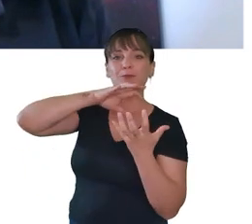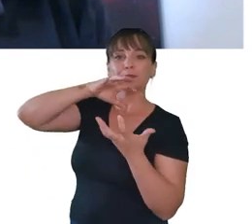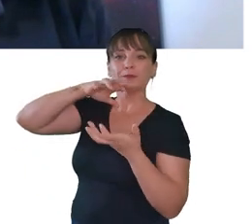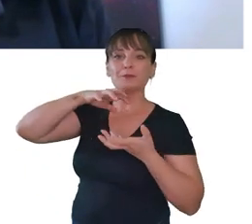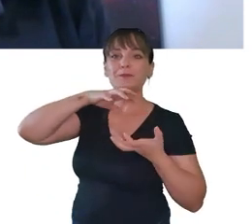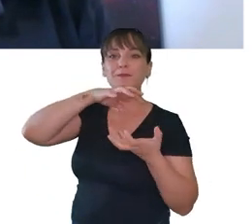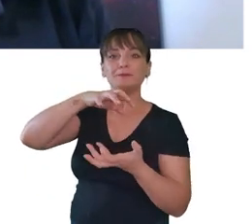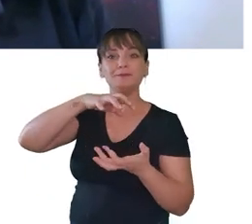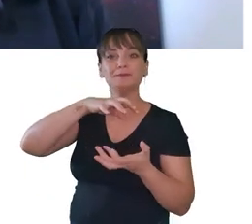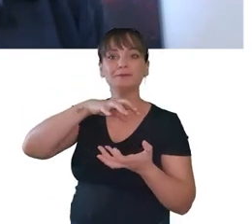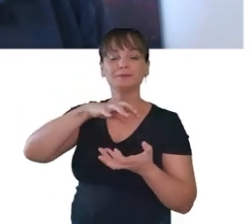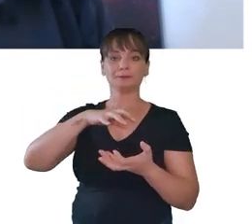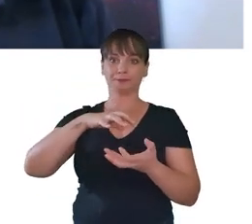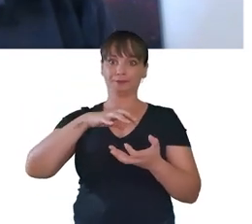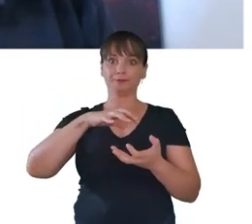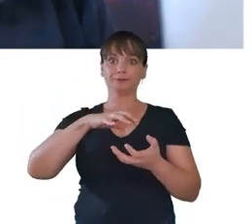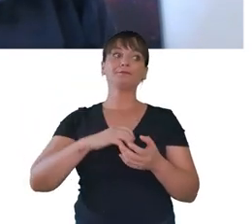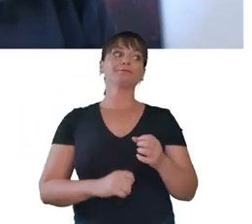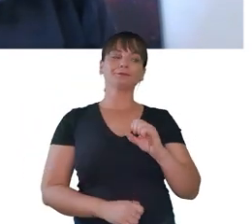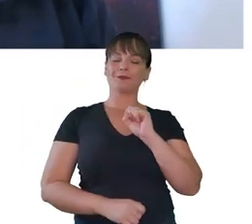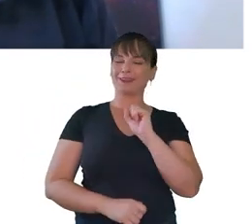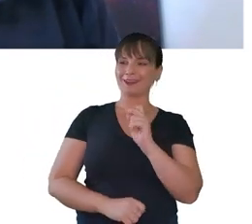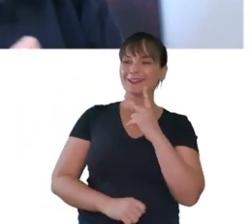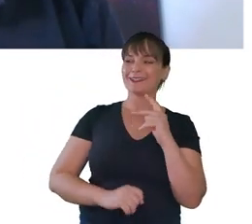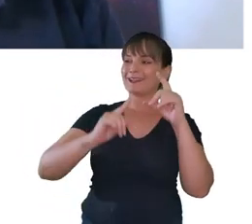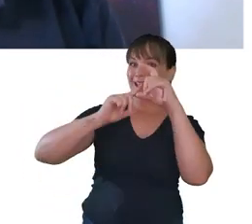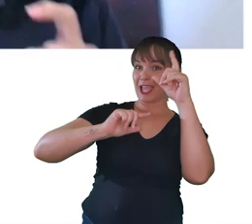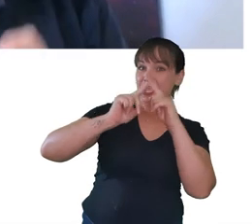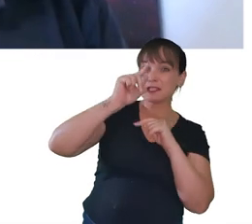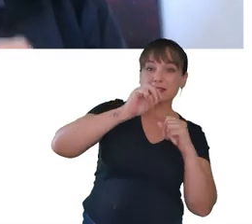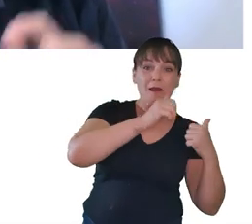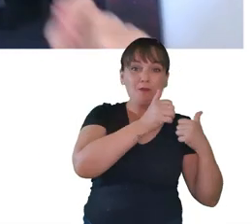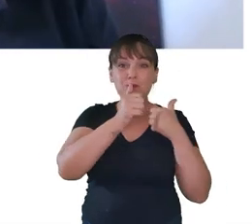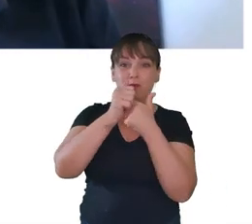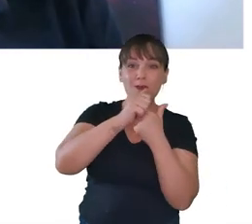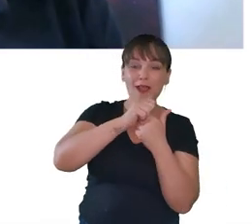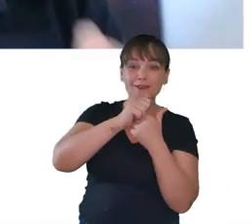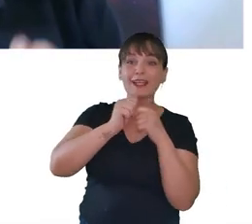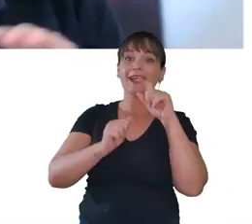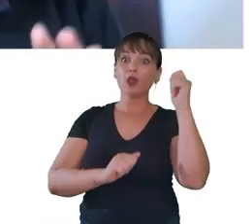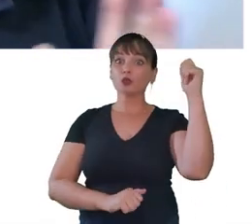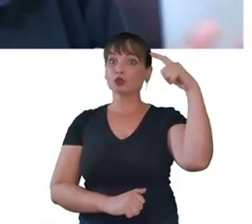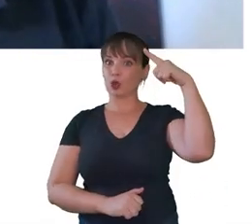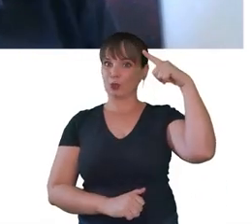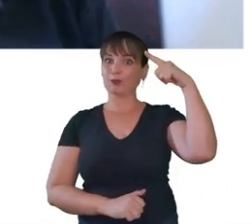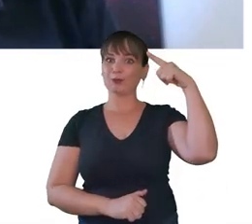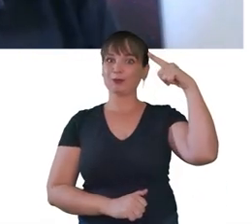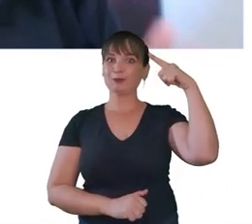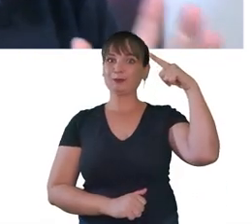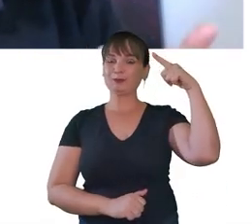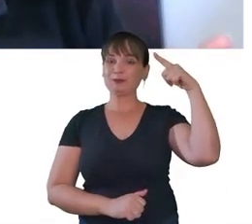do nosso planeta? Muito bem. A estrela mais próxima de nós é o Sol.